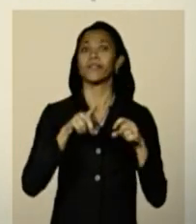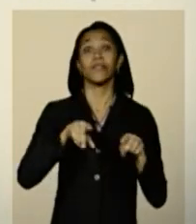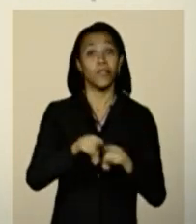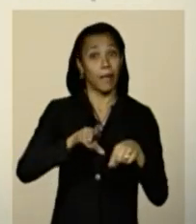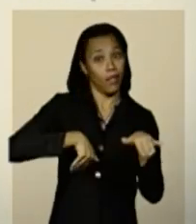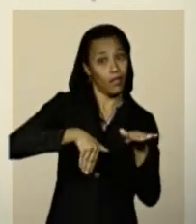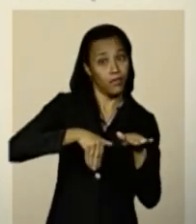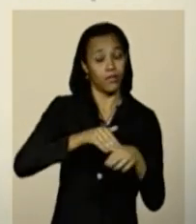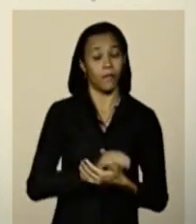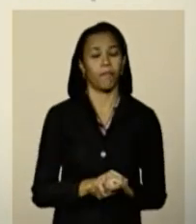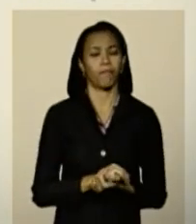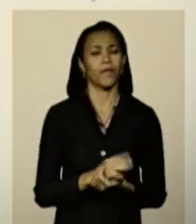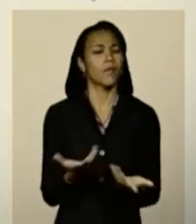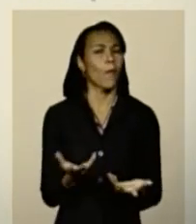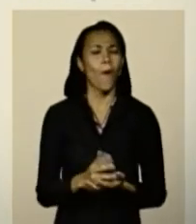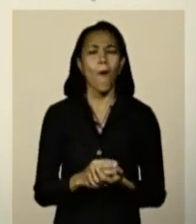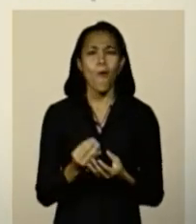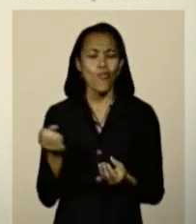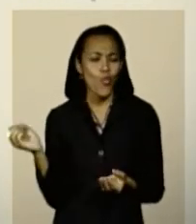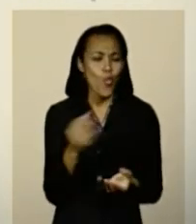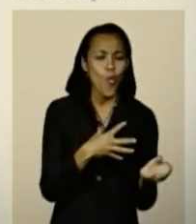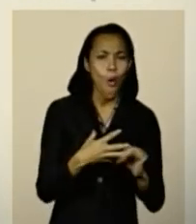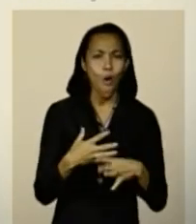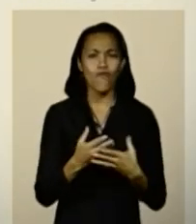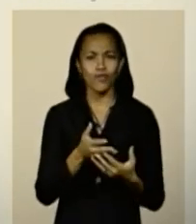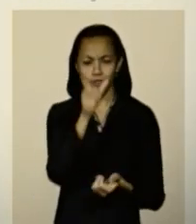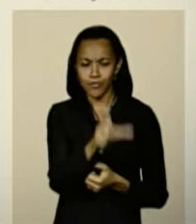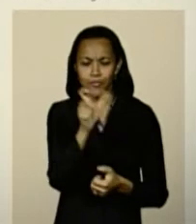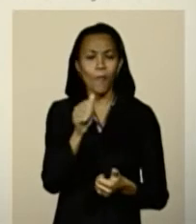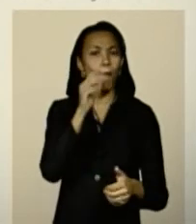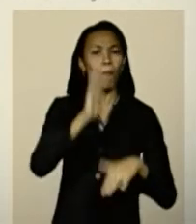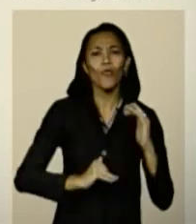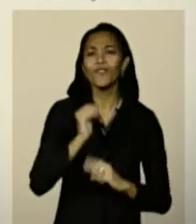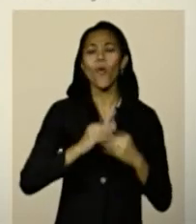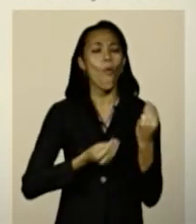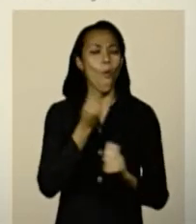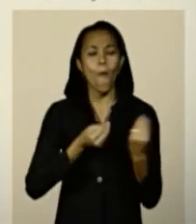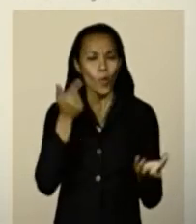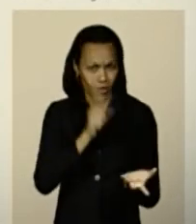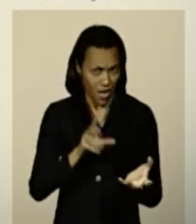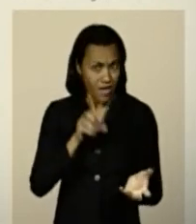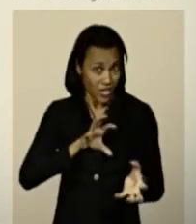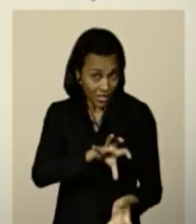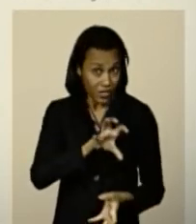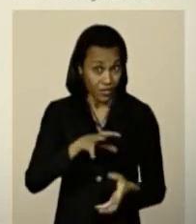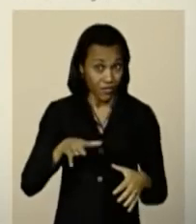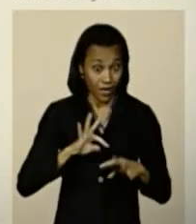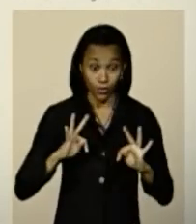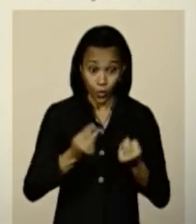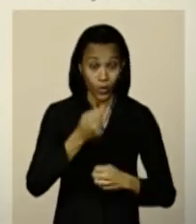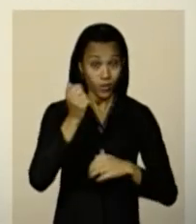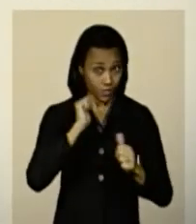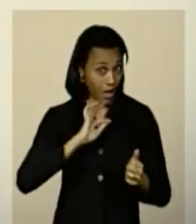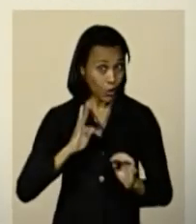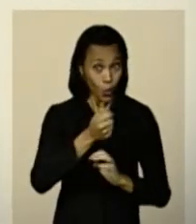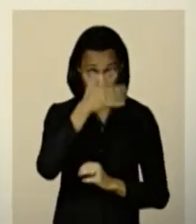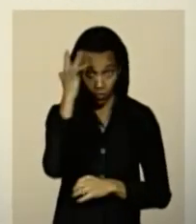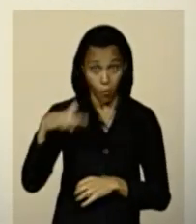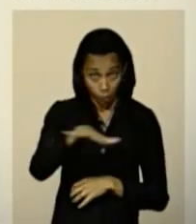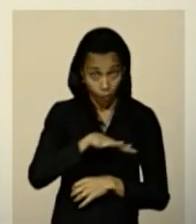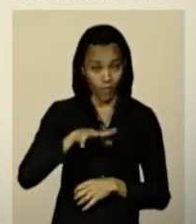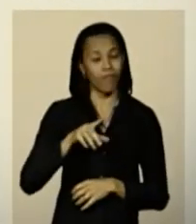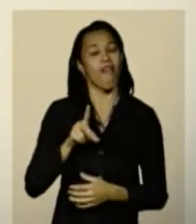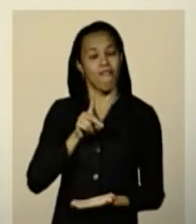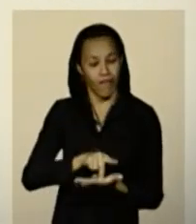natação presidenta para formar novos atletas é preciso incentivar a prática de esporte por toda a população não é É verdade